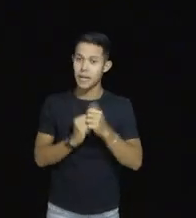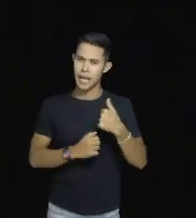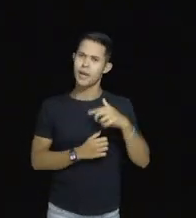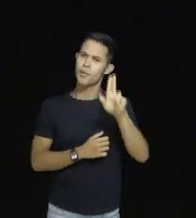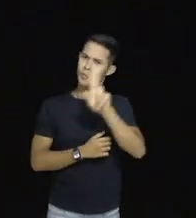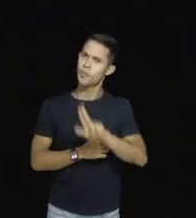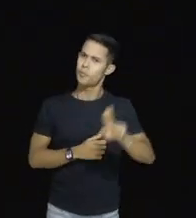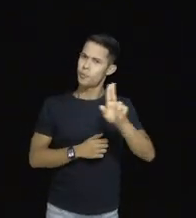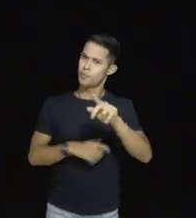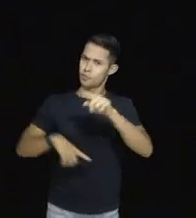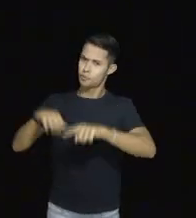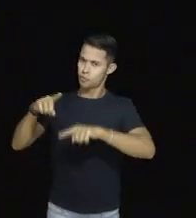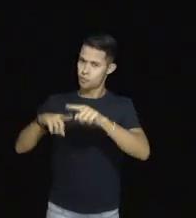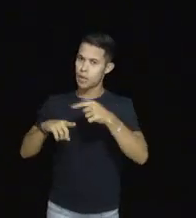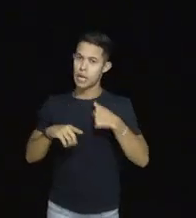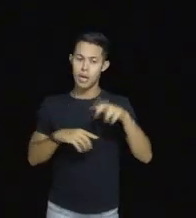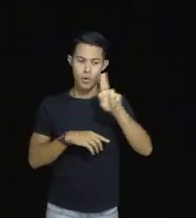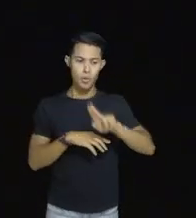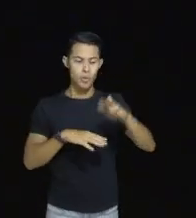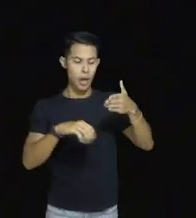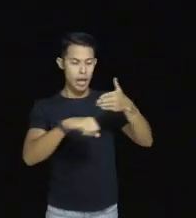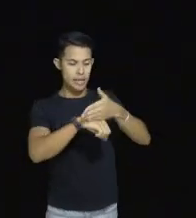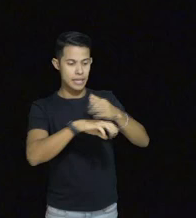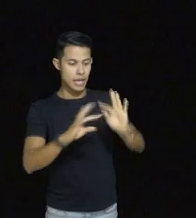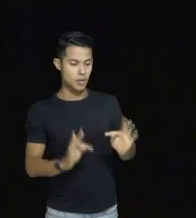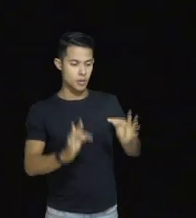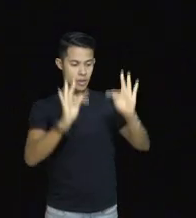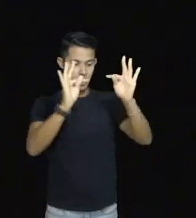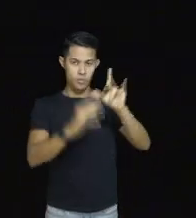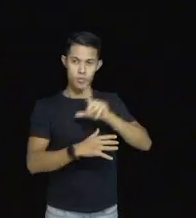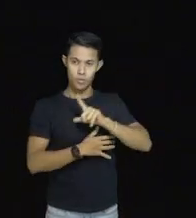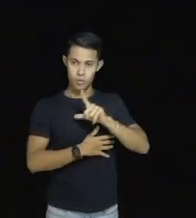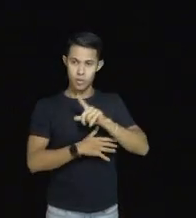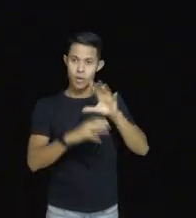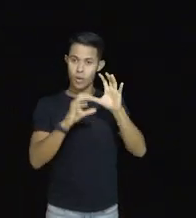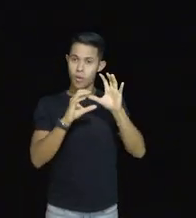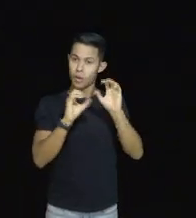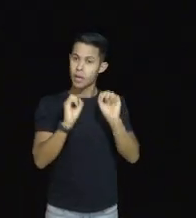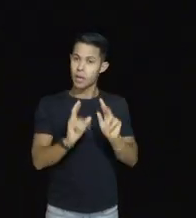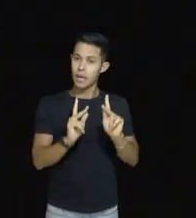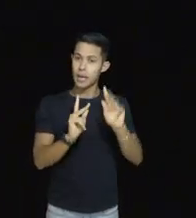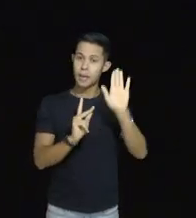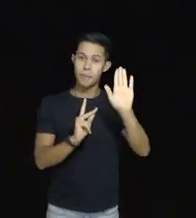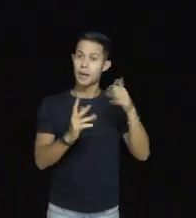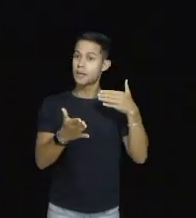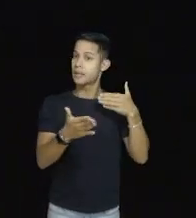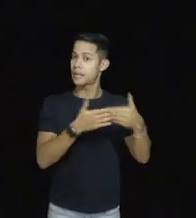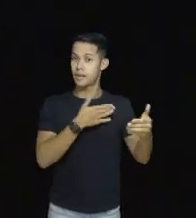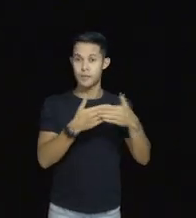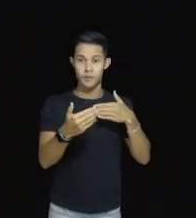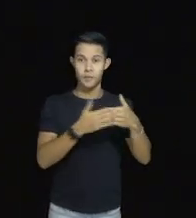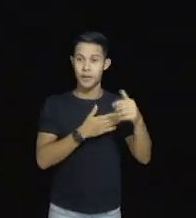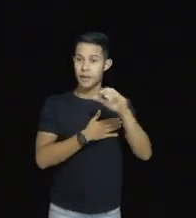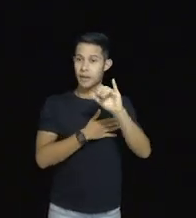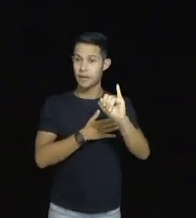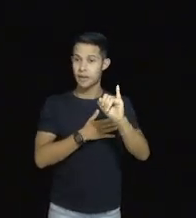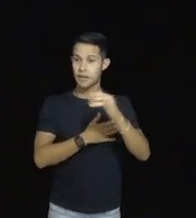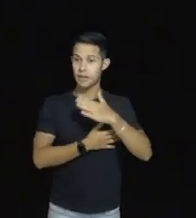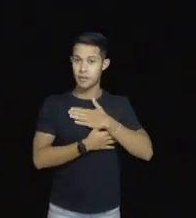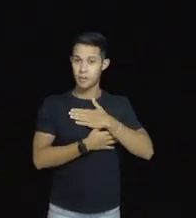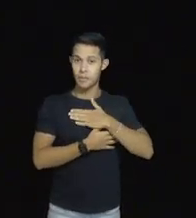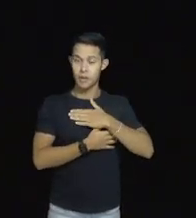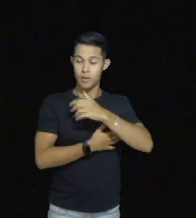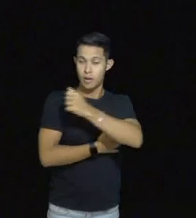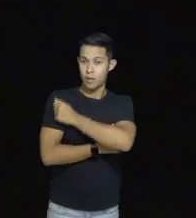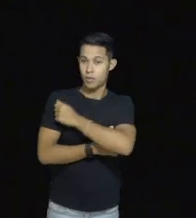recursos? Uso os acessos à tecnologia que eu tenho? Eu uso. Mas não importa se meu aluno tem autismo,